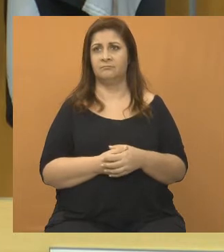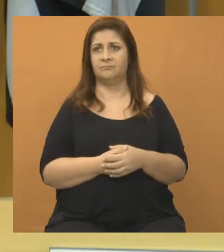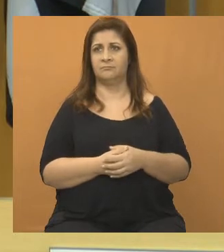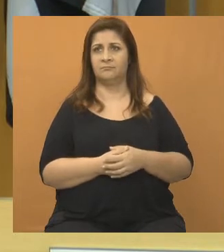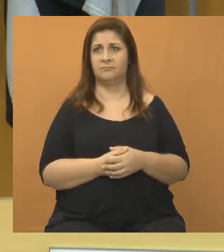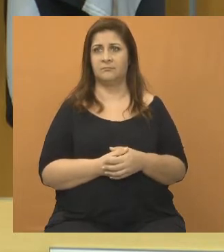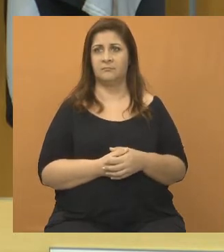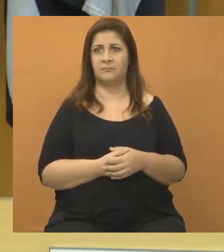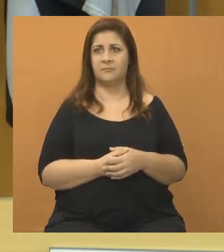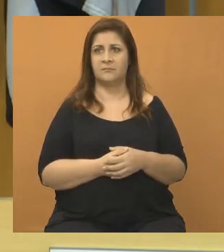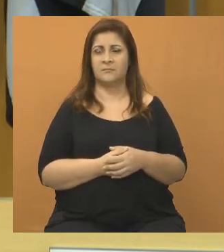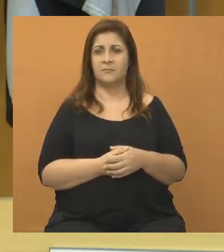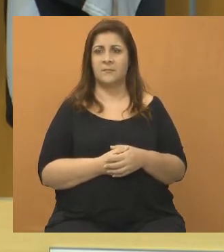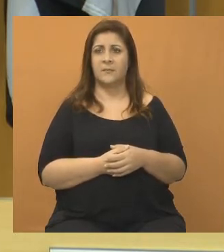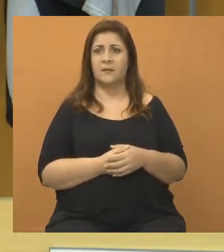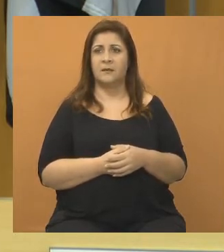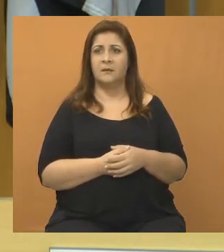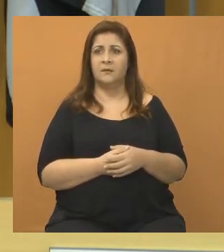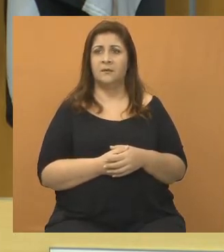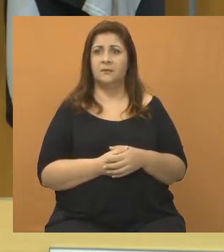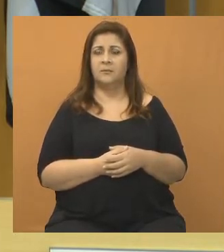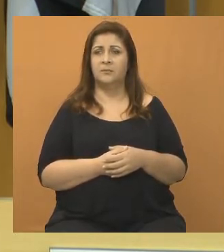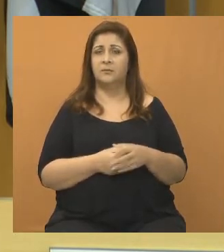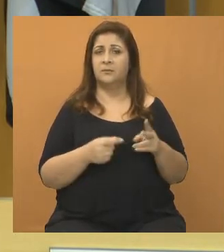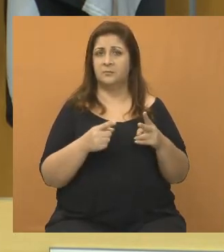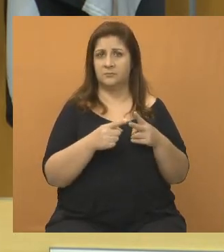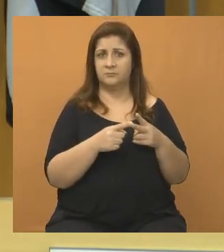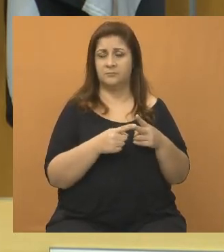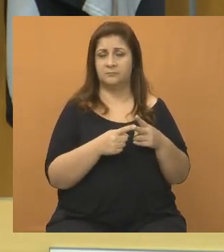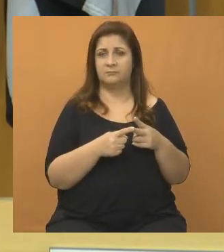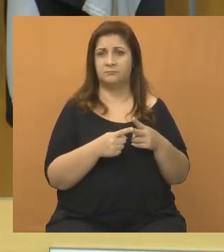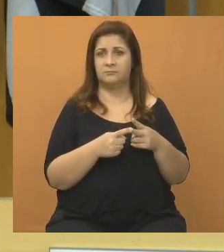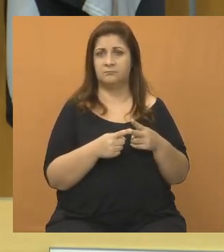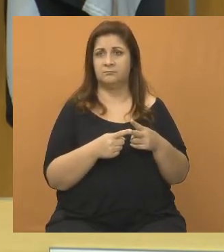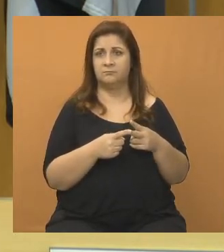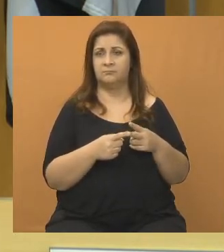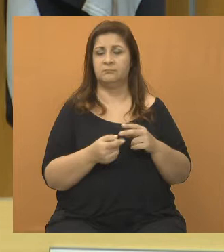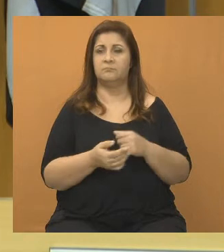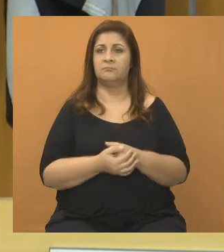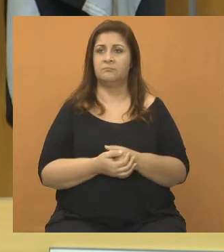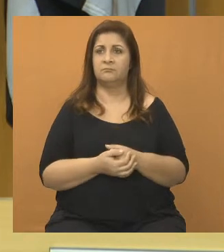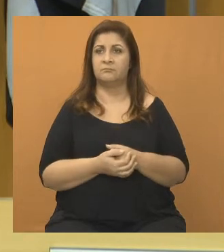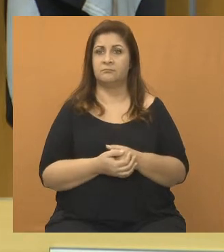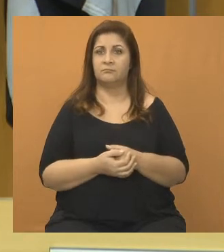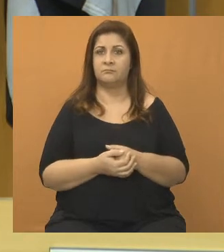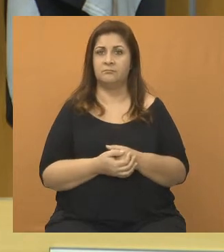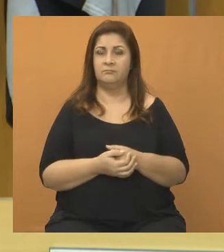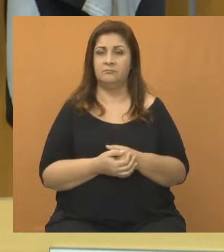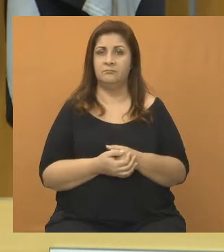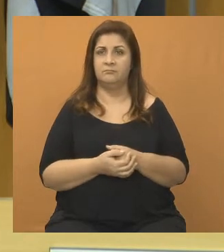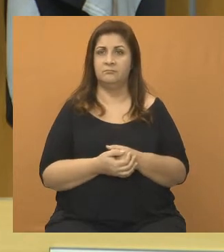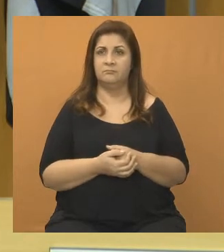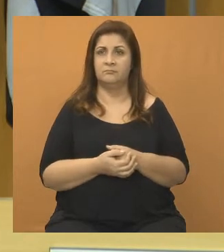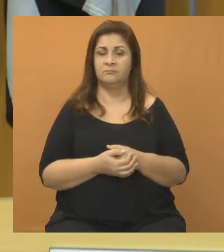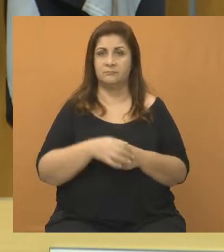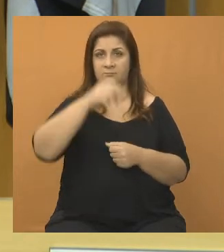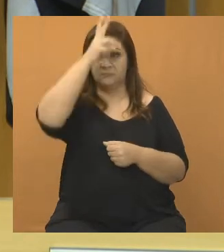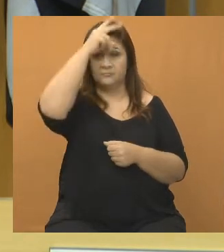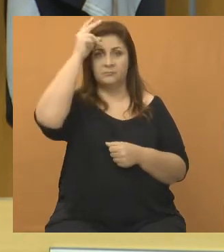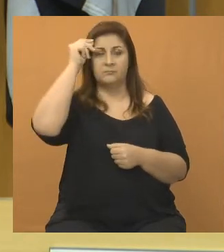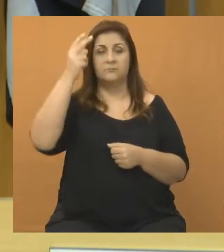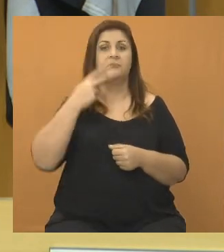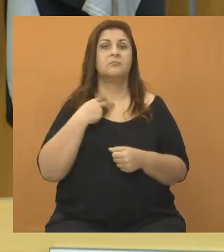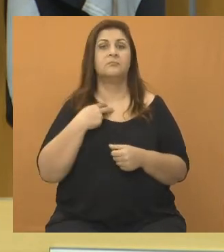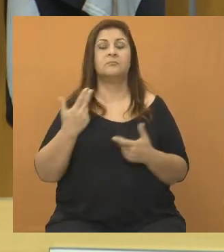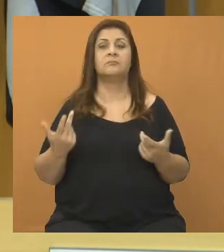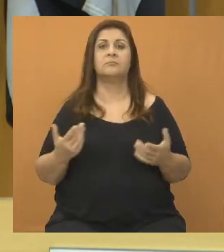lixo. E outro ponto é que a prefeitura não pode